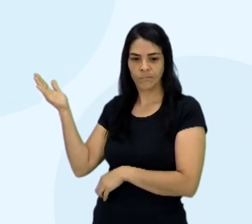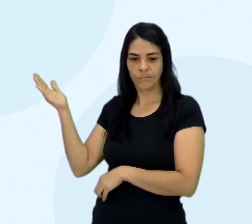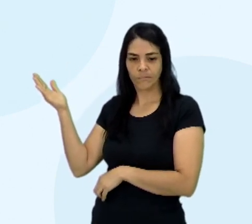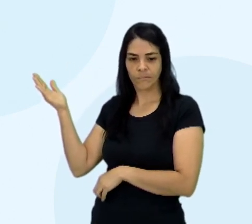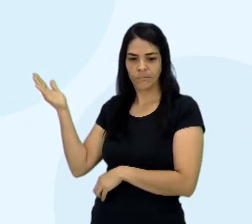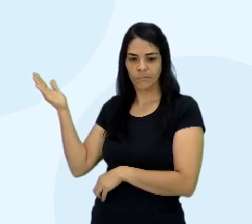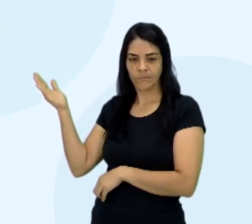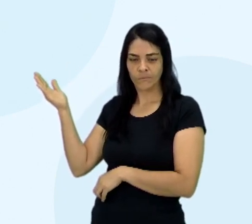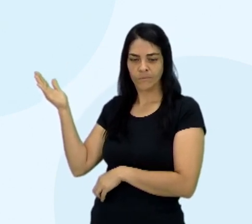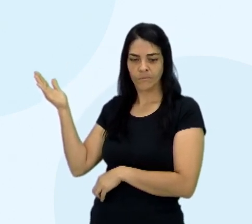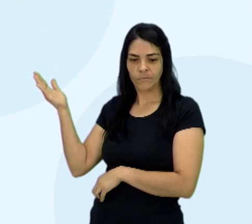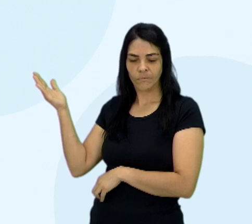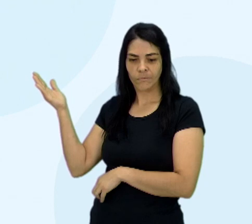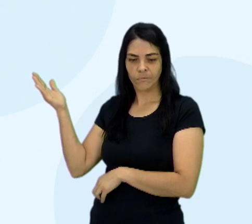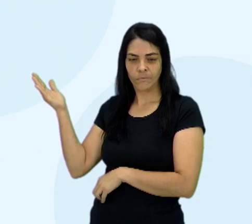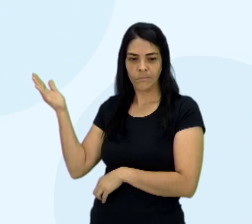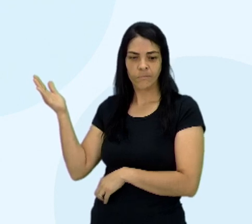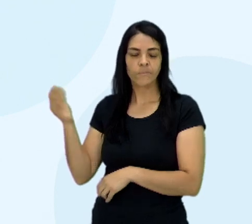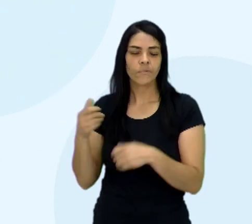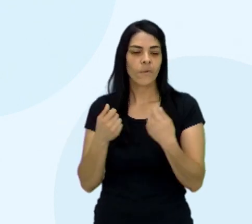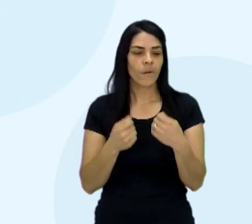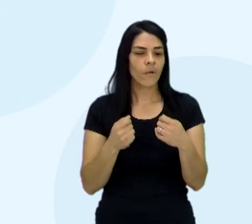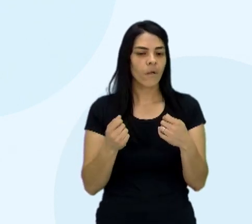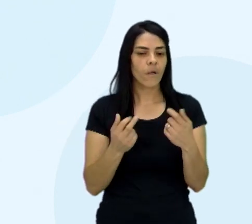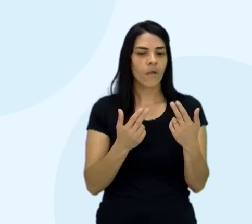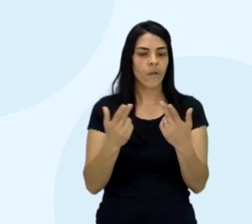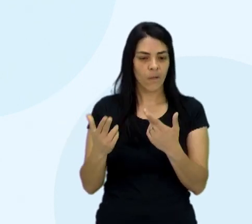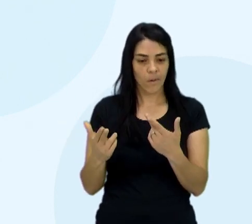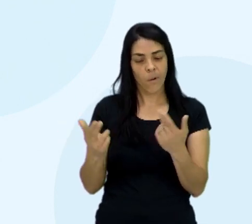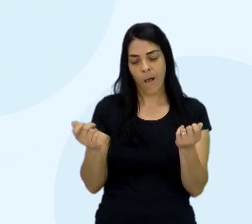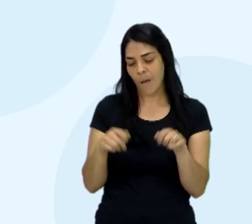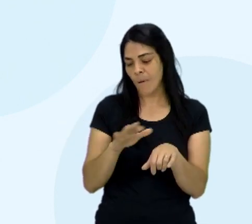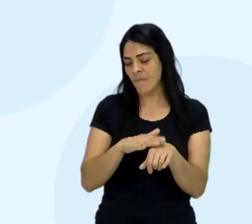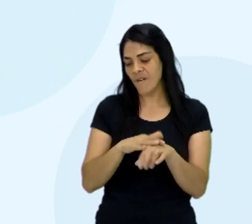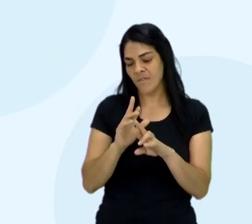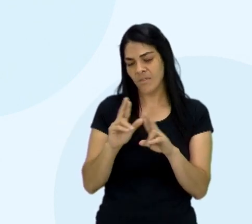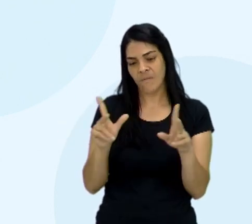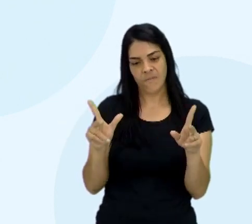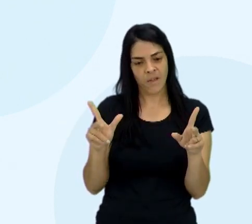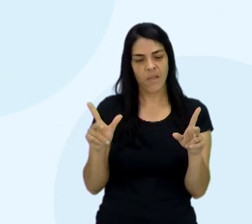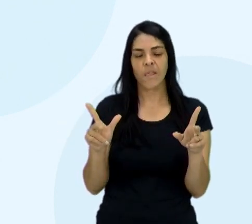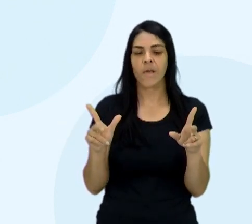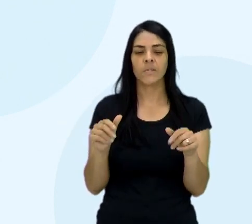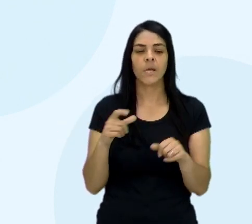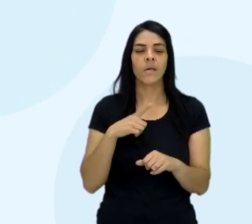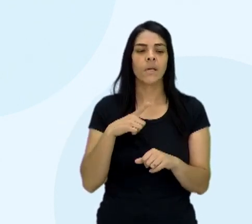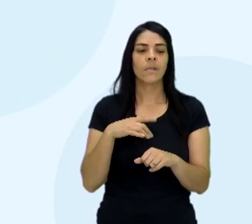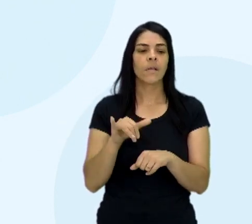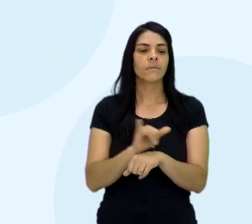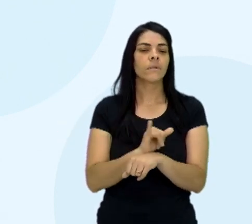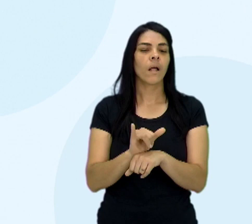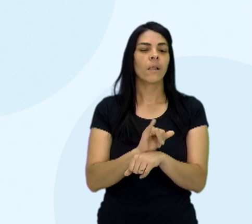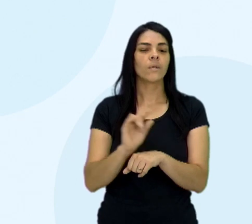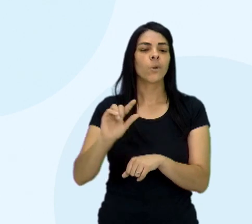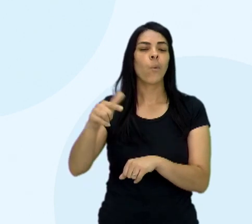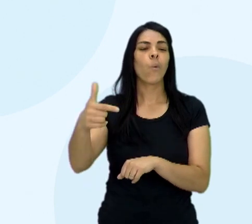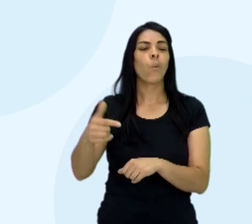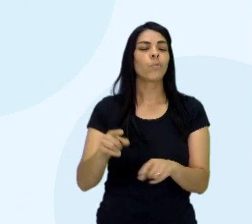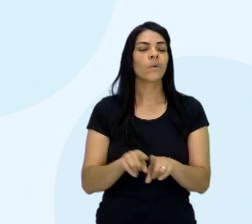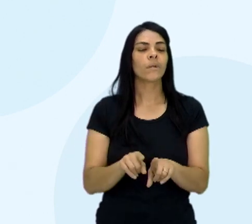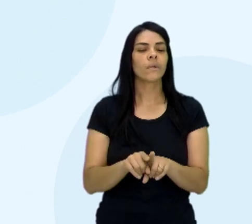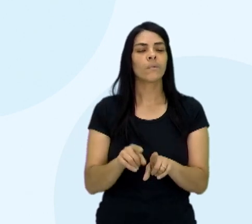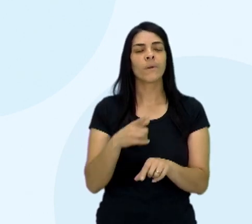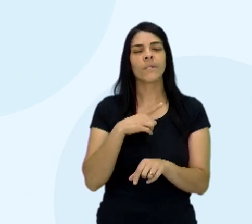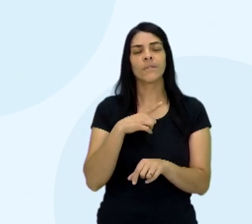ser proporcional a este. Você poderia ter feito diferente também, ó, outra possibilidade. Se você fizer,